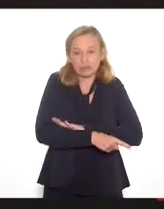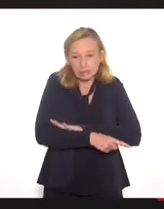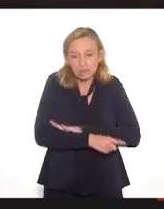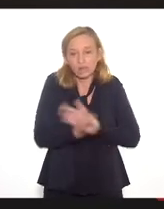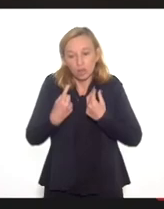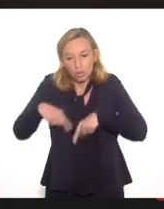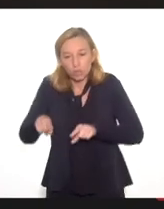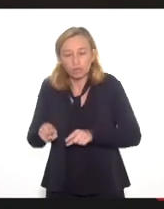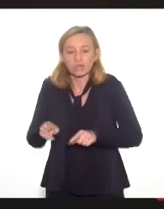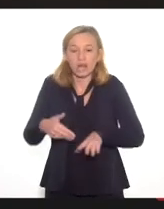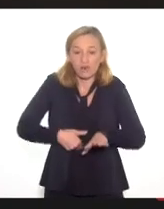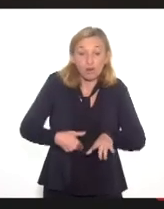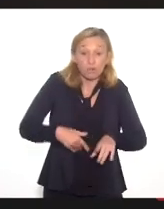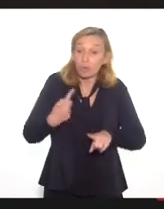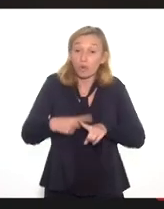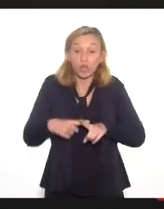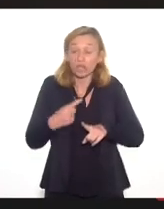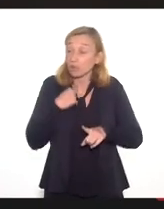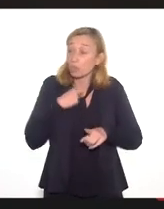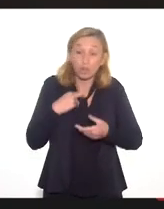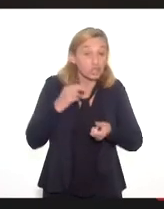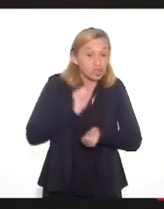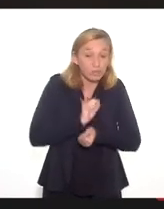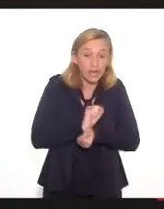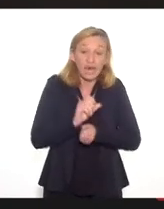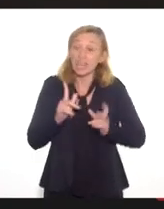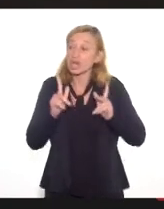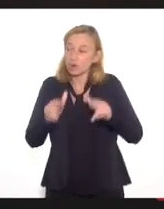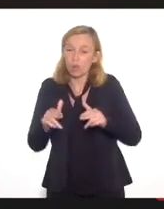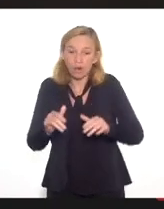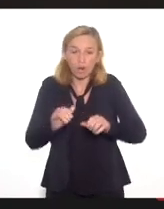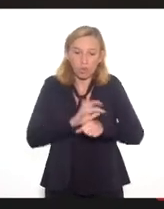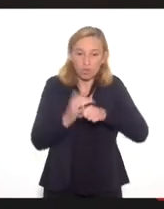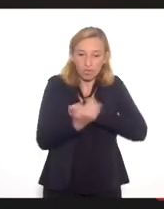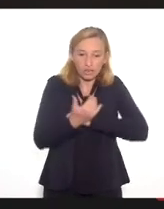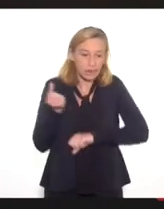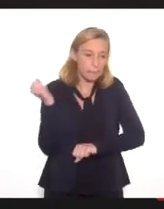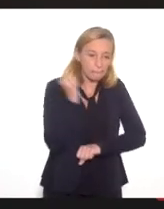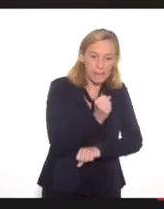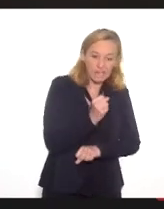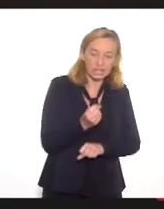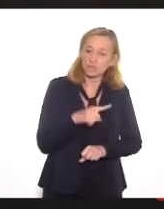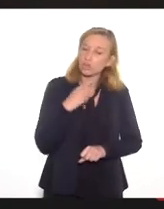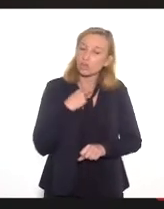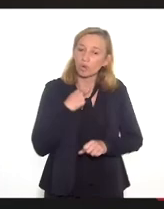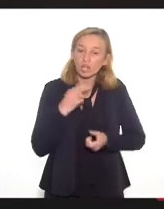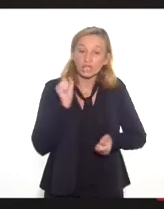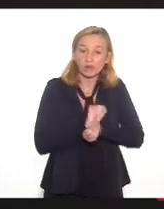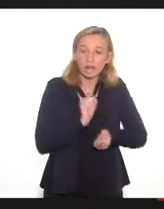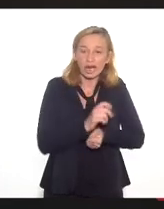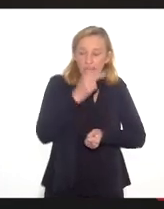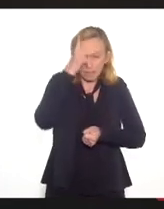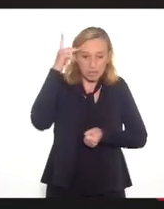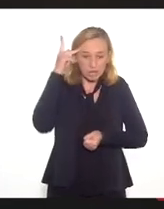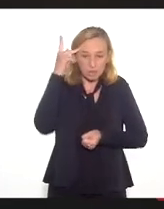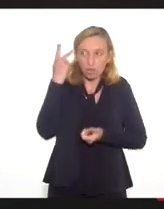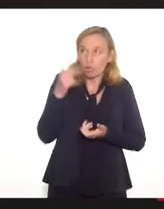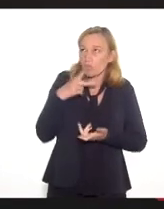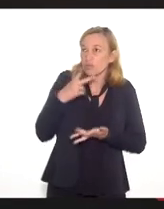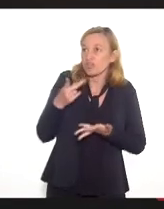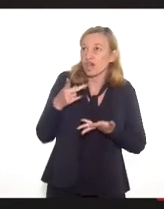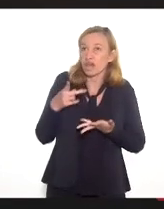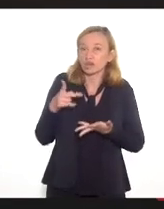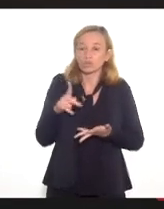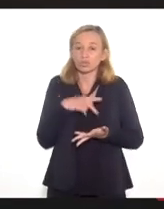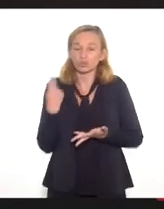combate à fome porque isso não pode esperar assim como a covid mata e a gente não pode esperar que a pessoa como diz o